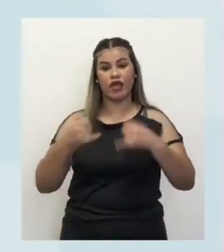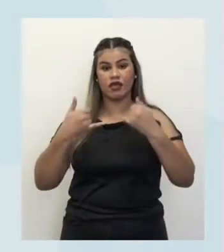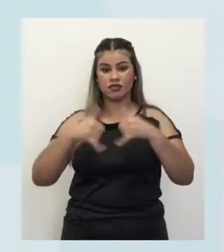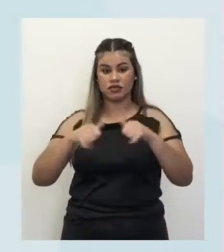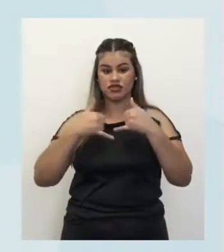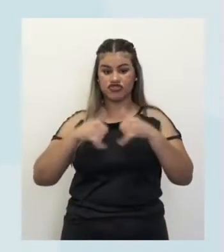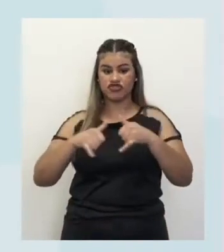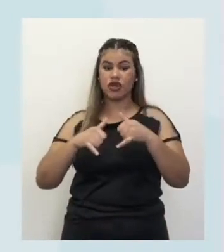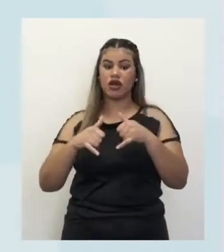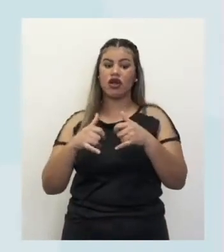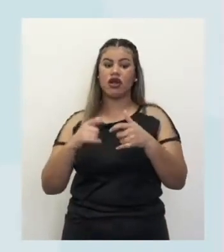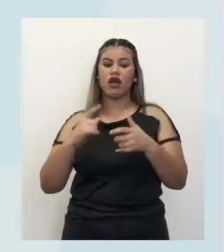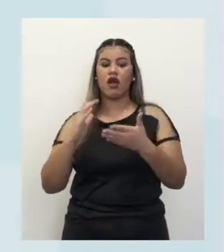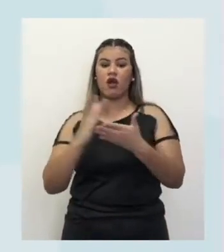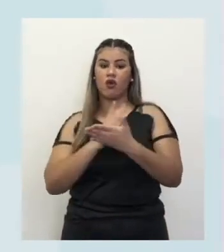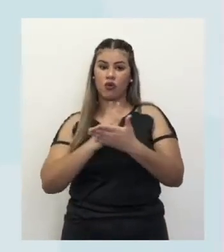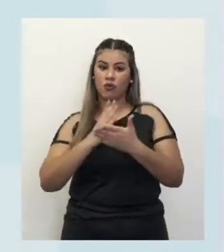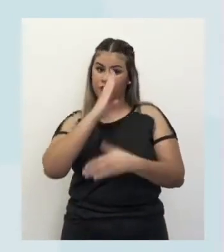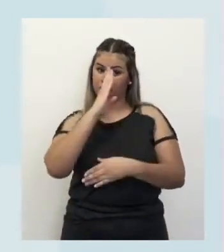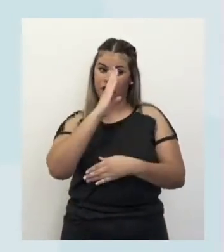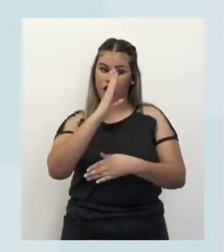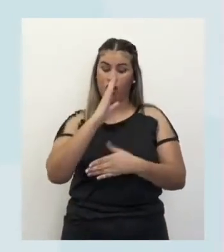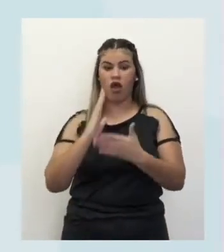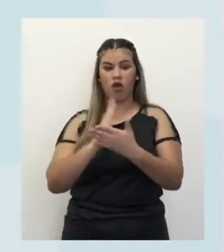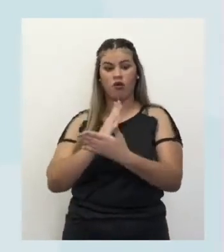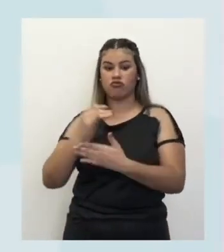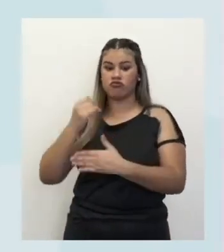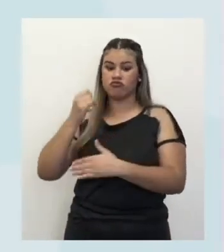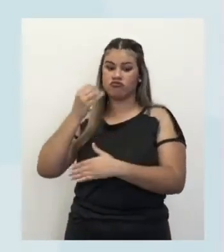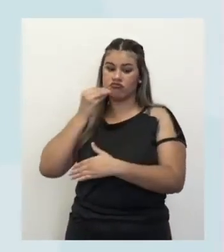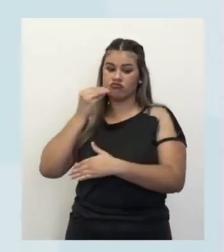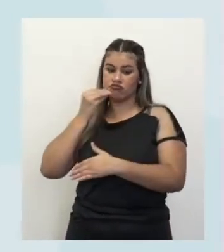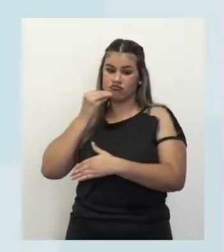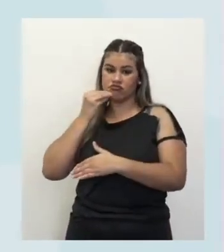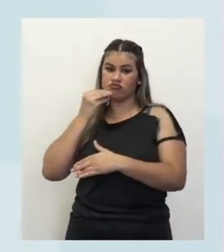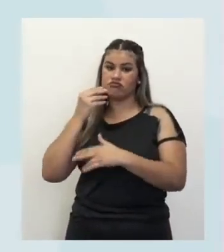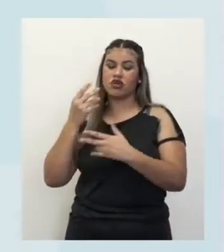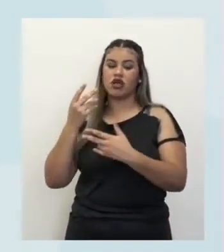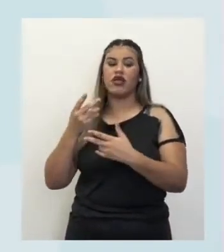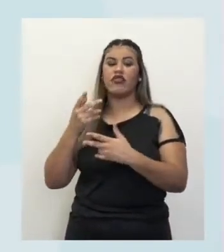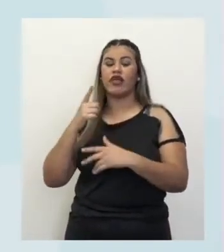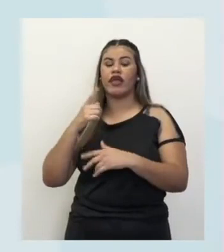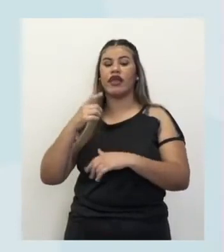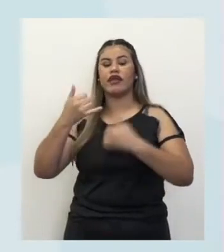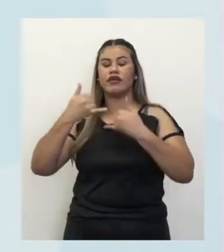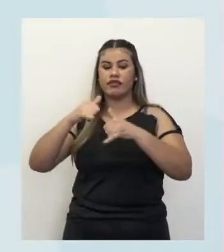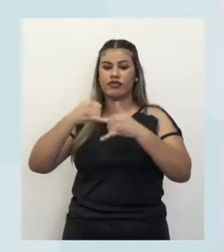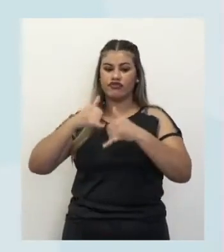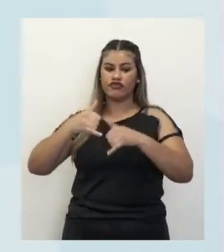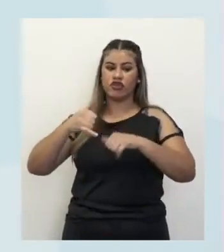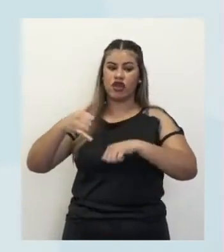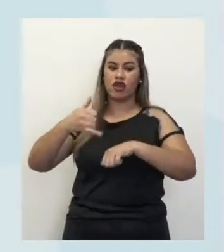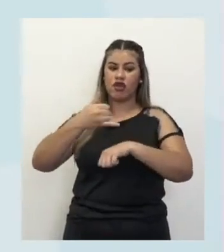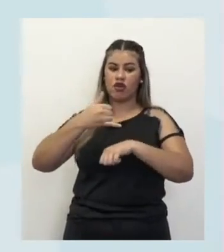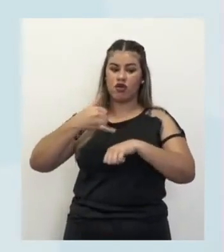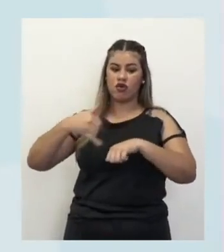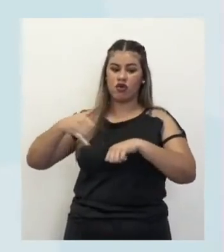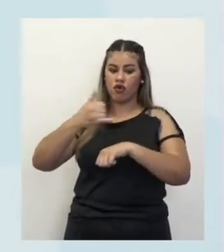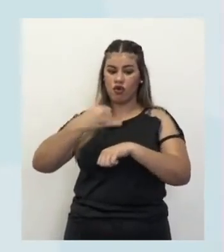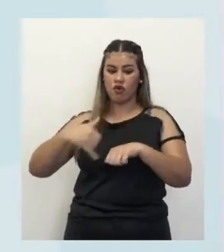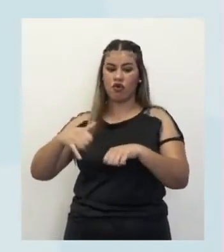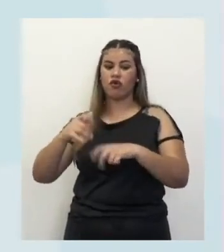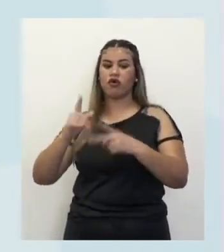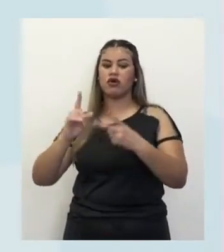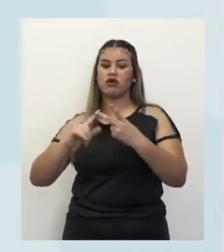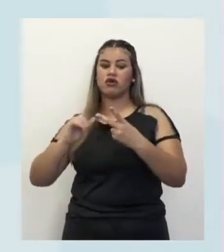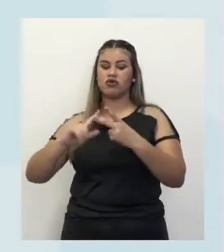fontes alternativas como a energia eólica, a energia solar, tem aí também um símbolo que representa a questão